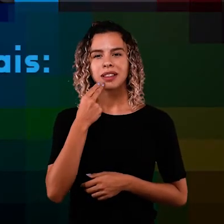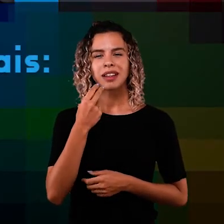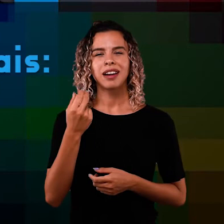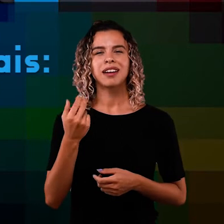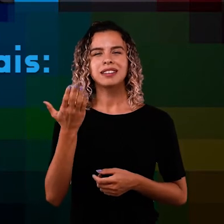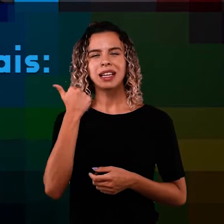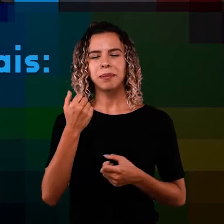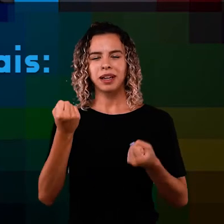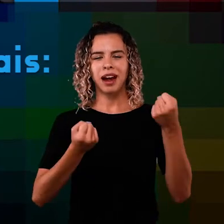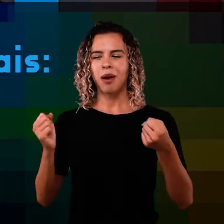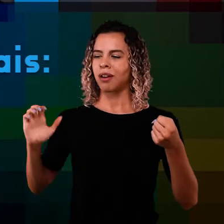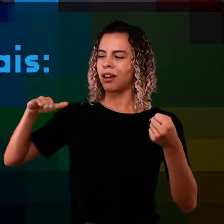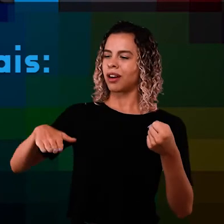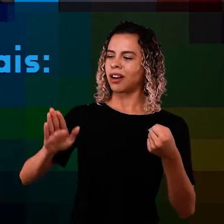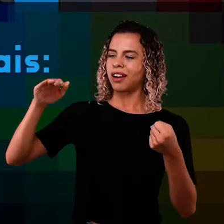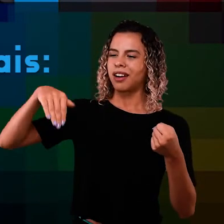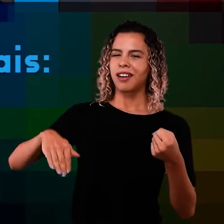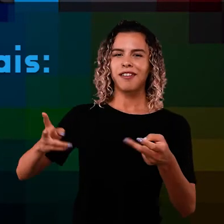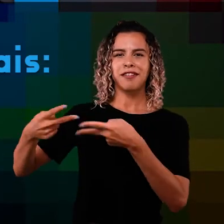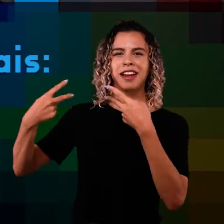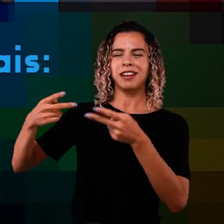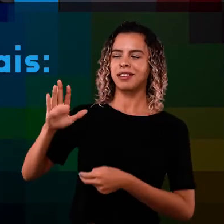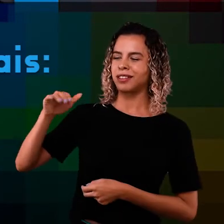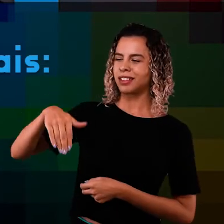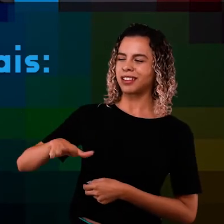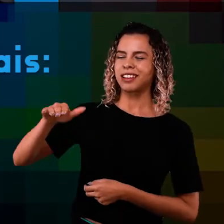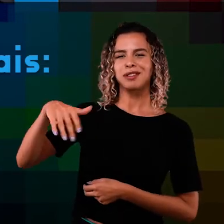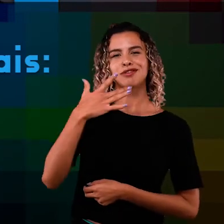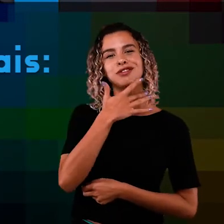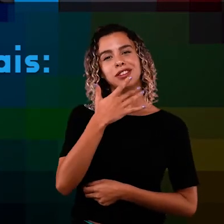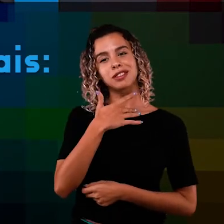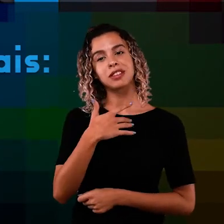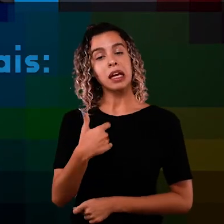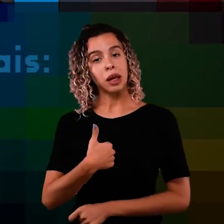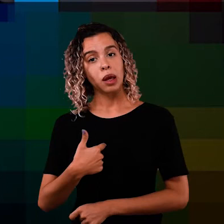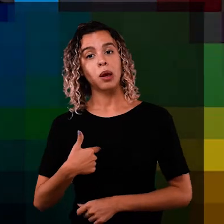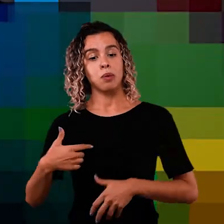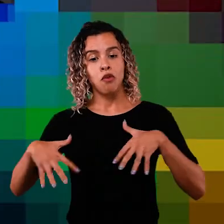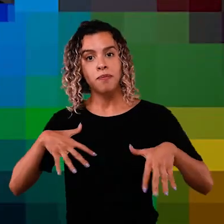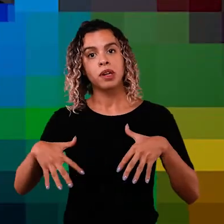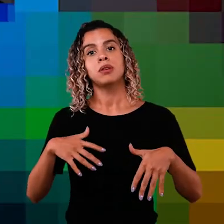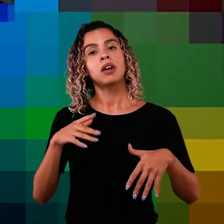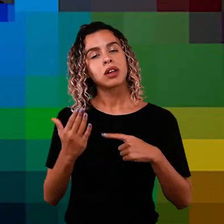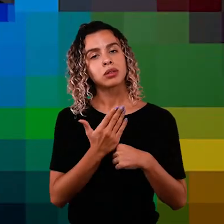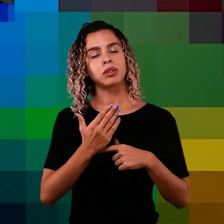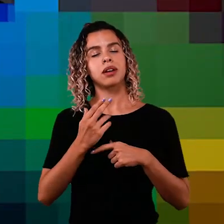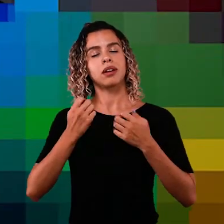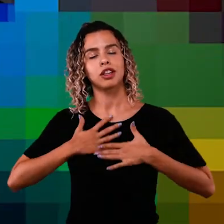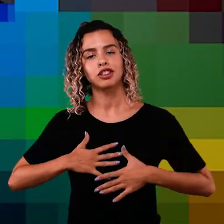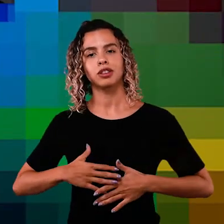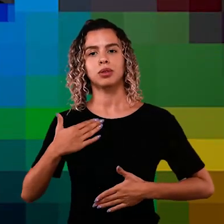a mão para fora do carro, assim, passando a mão no vento, sabe? Então eu fico... Deixa me levar, é gostoso. Dá uma sensação de relaxamento